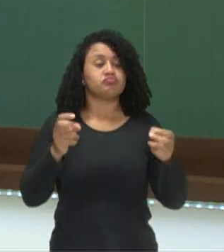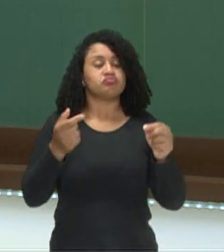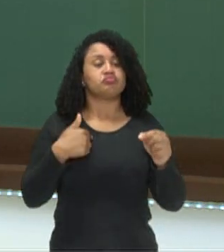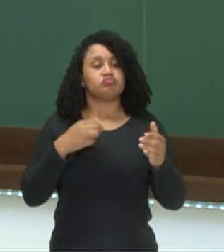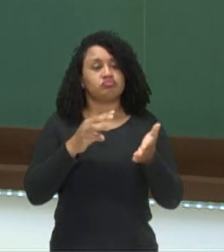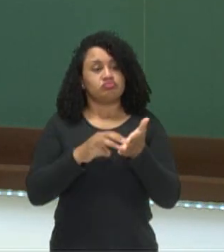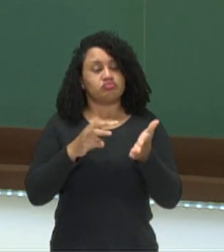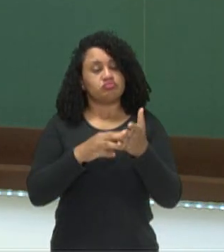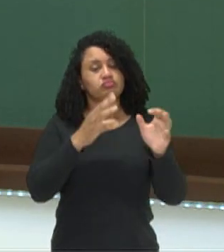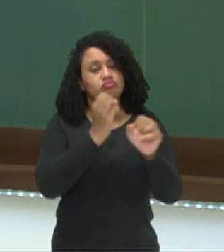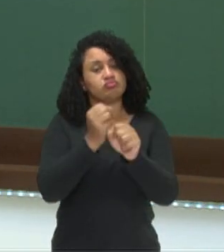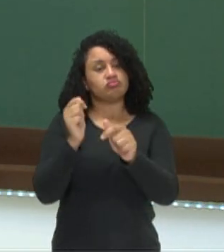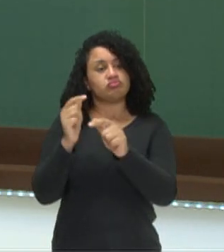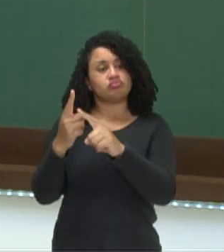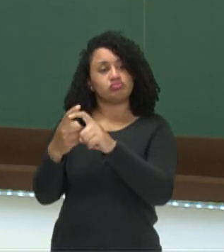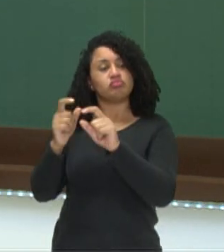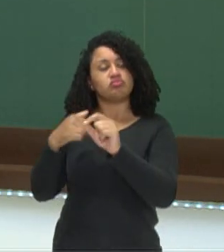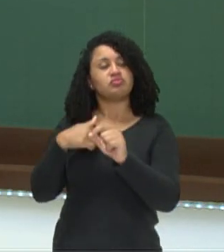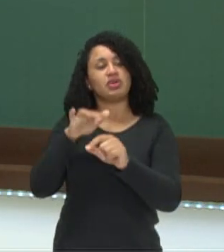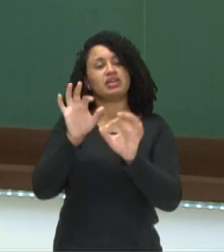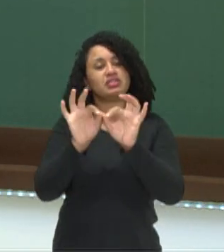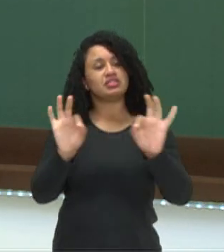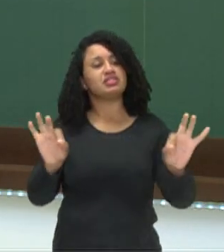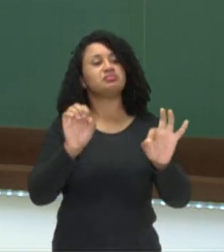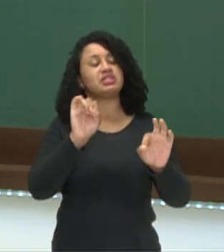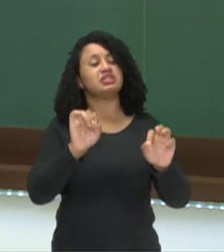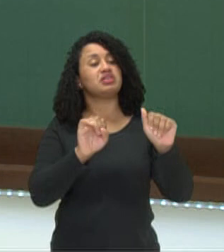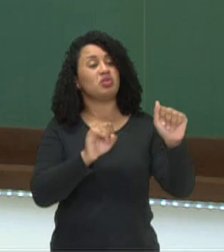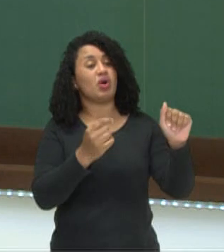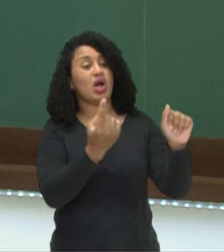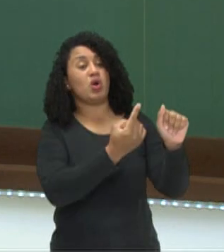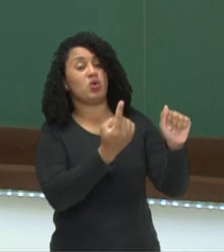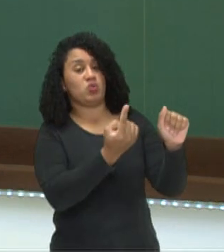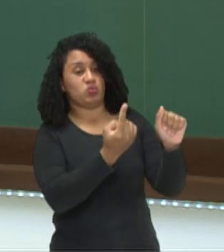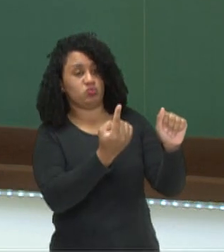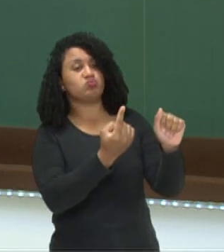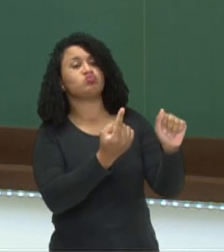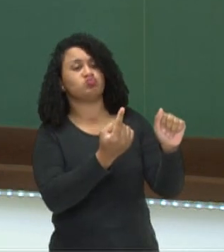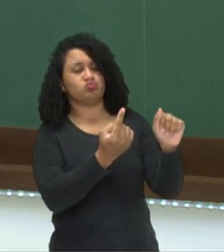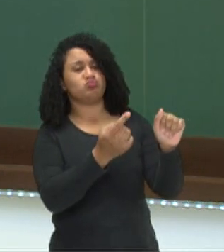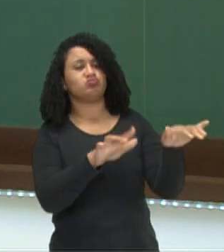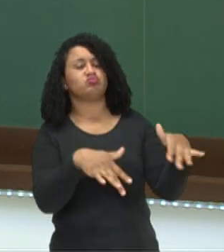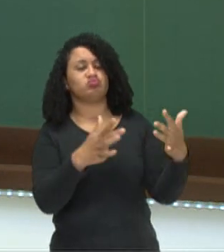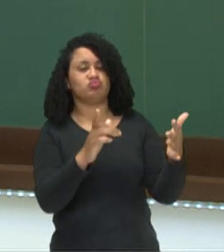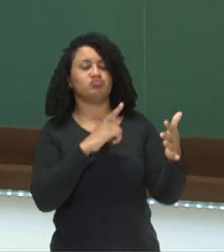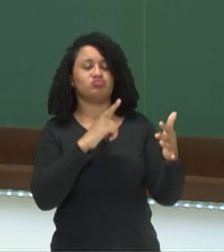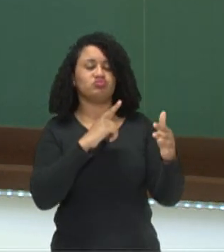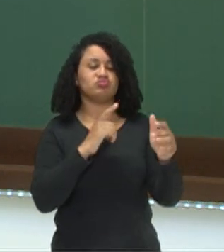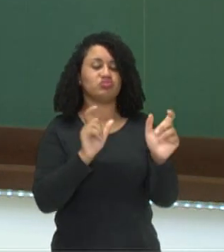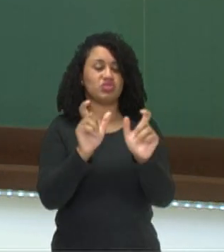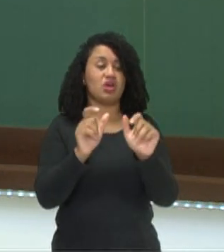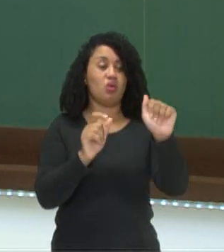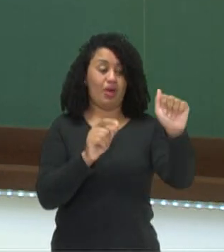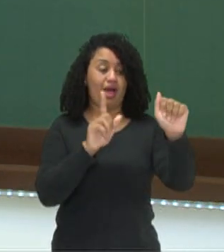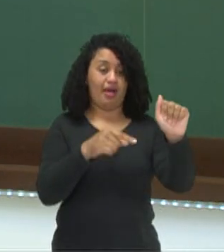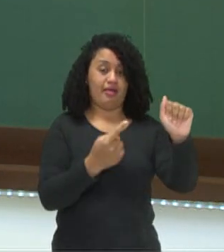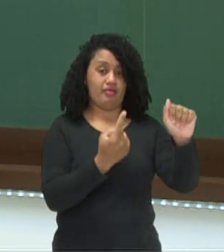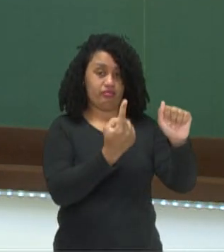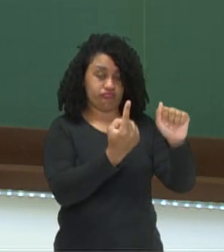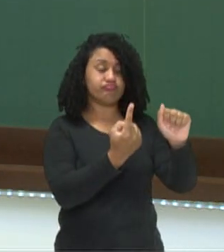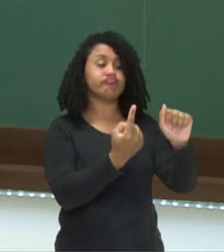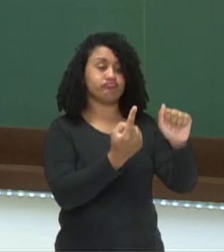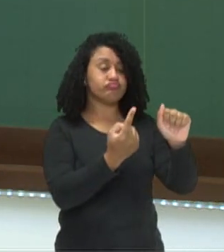método da soma e produto pode ficar mais simples quando o A for igual a 1. Então, quando você tiver o teu coeficiente A igual a